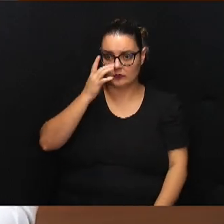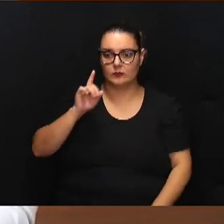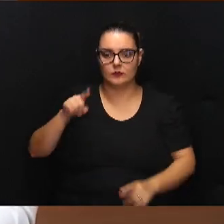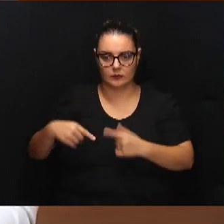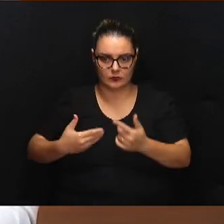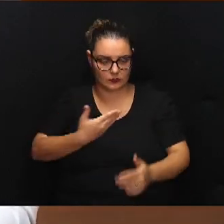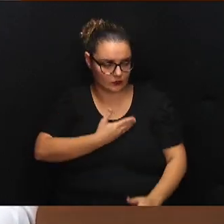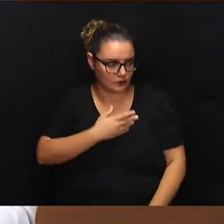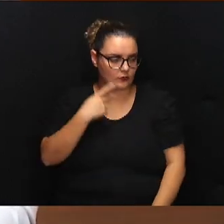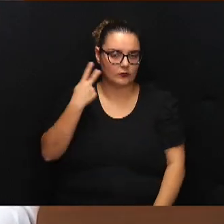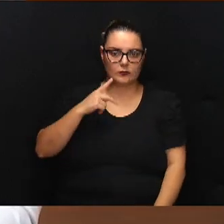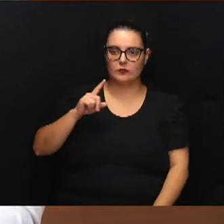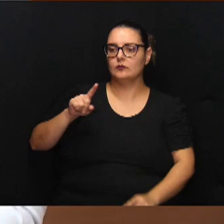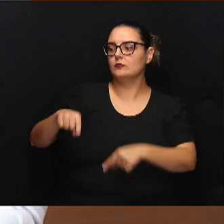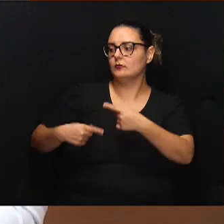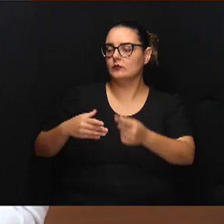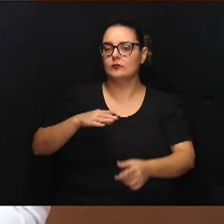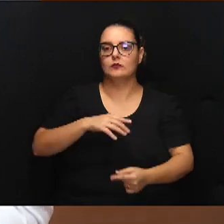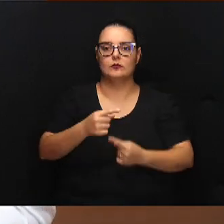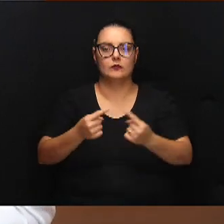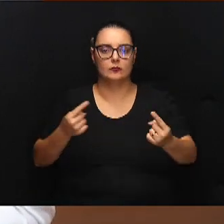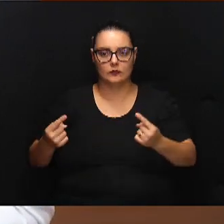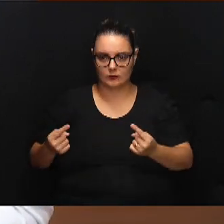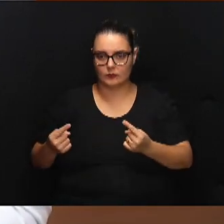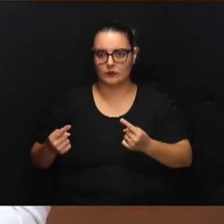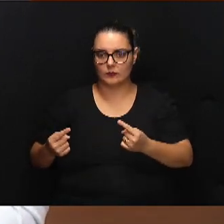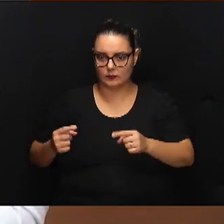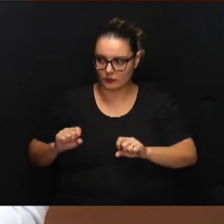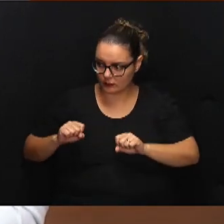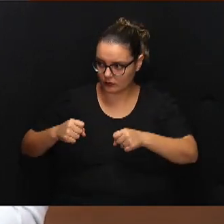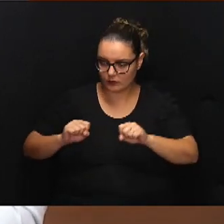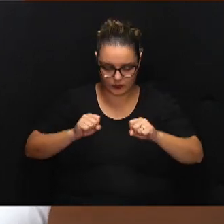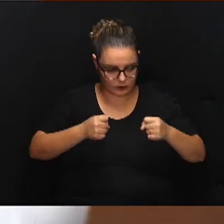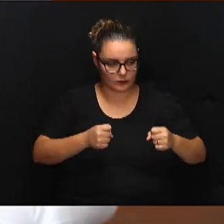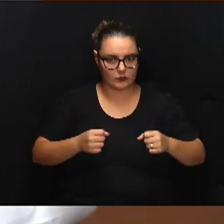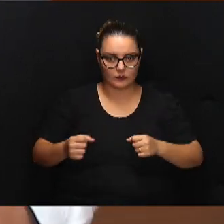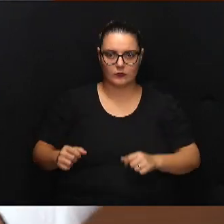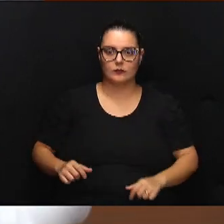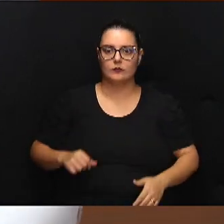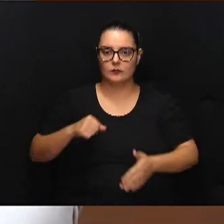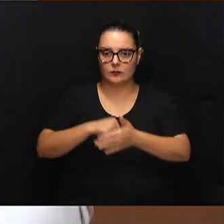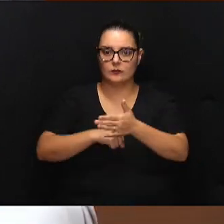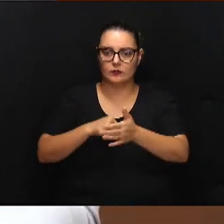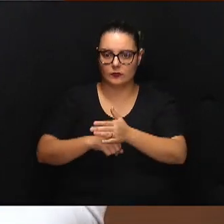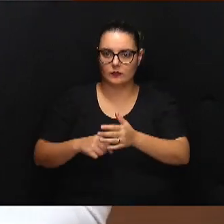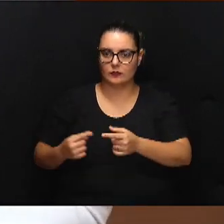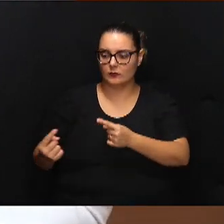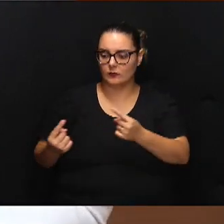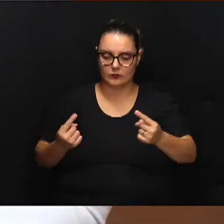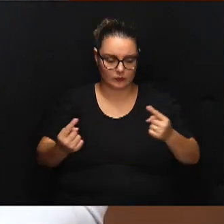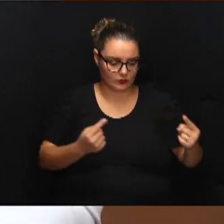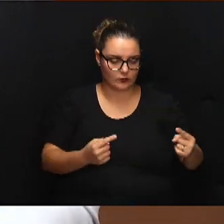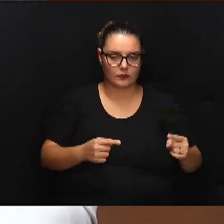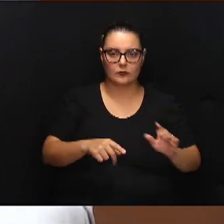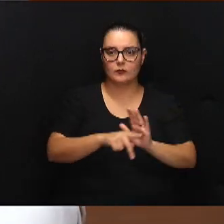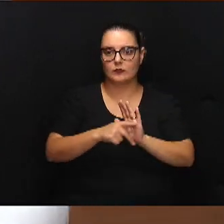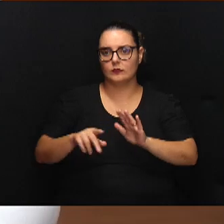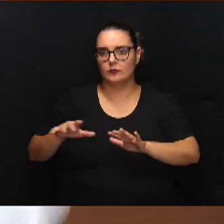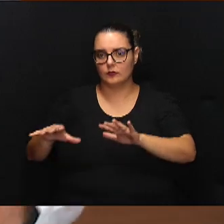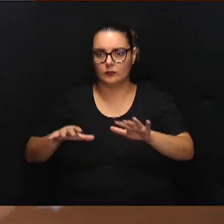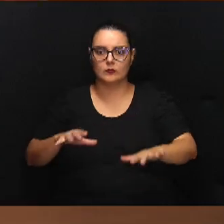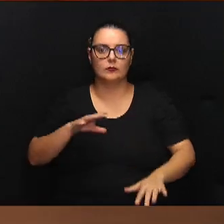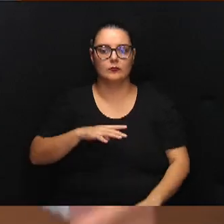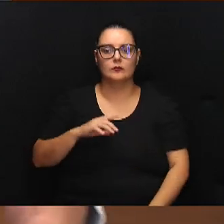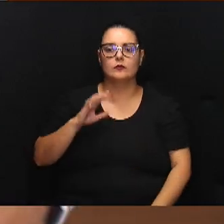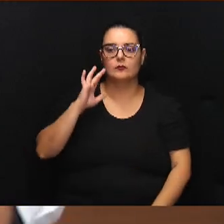amigos vereadores para cada município levantar essa bandeira. Eu acho que a gente cada um fazendo a sua parte no seu município, a